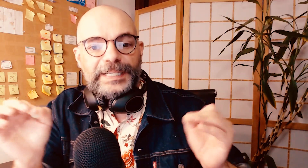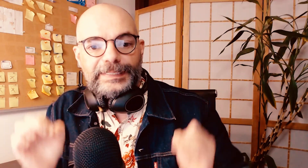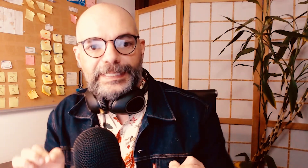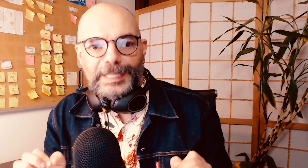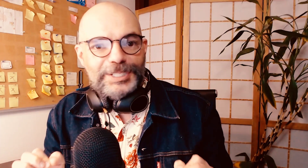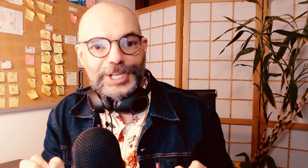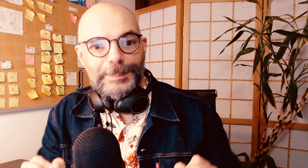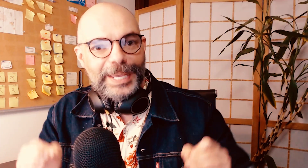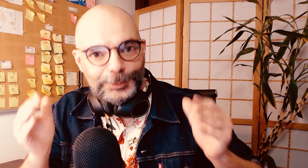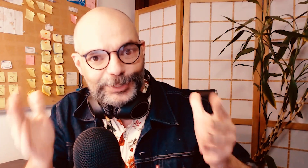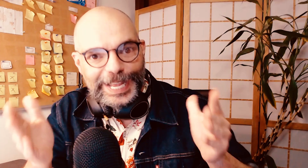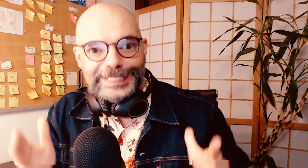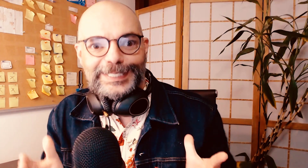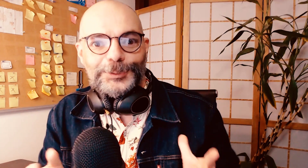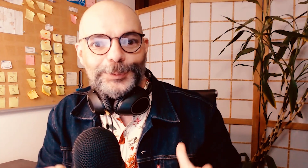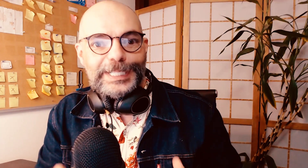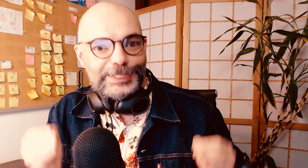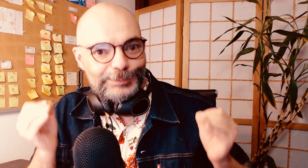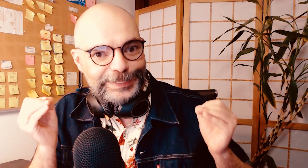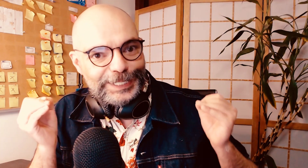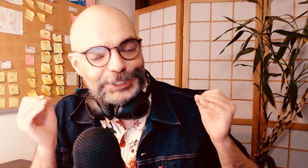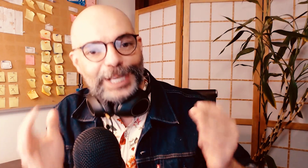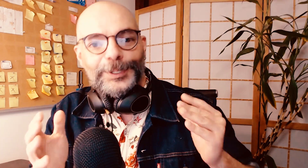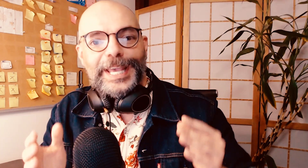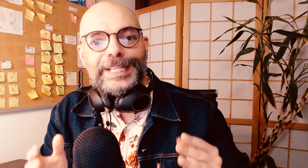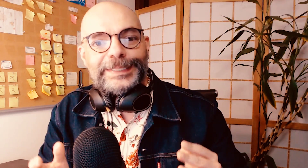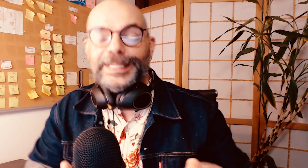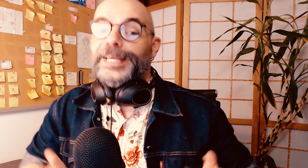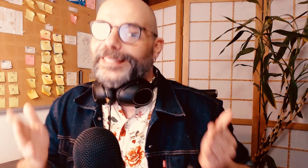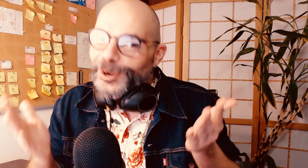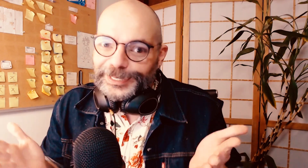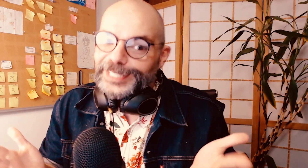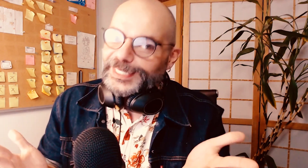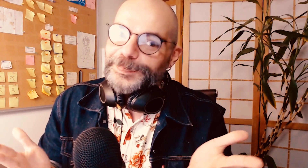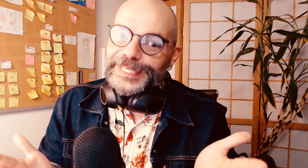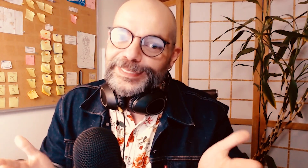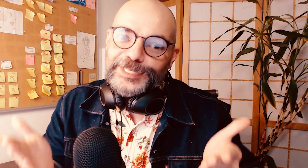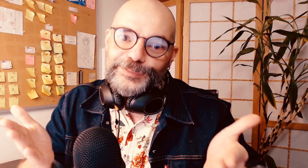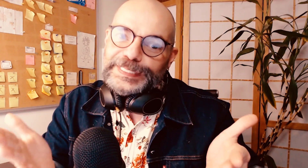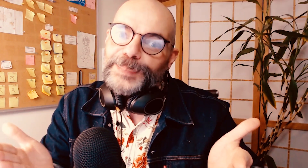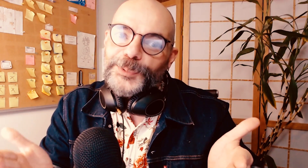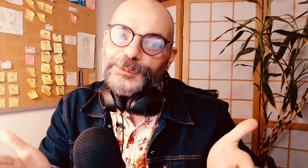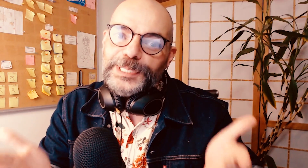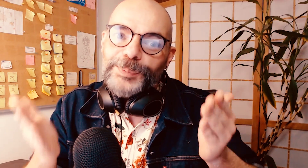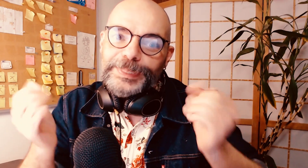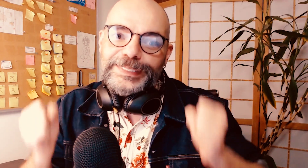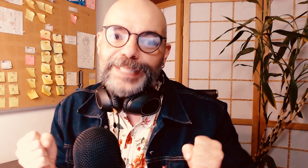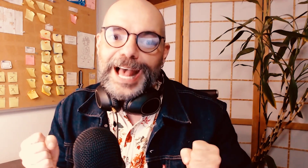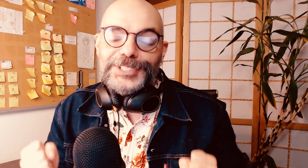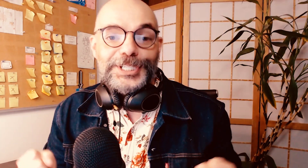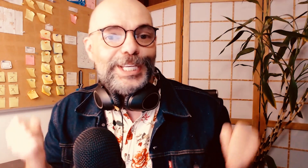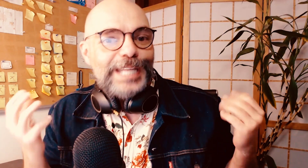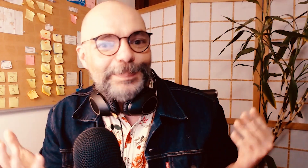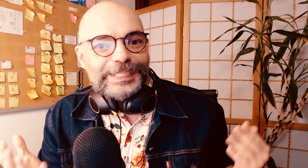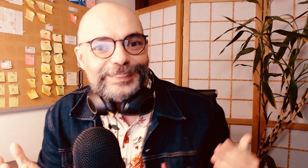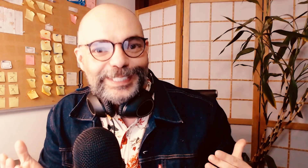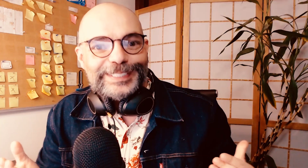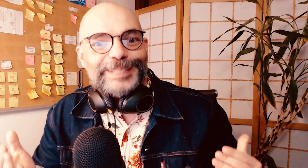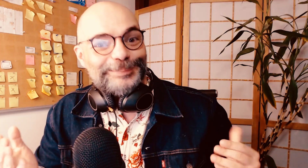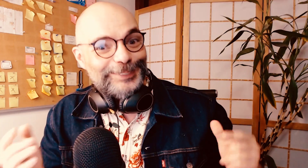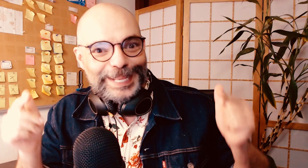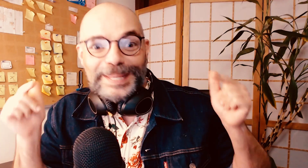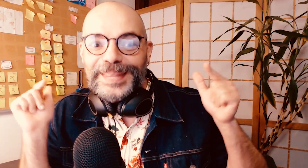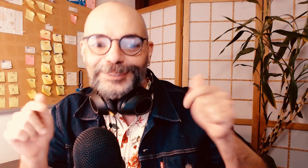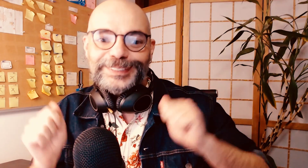A Precisa Medicamentos, a essas alturas, você já conhece. Não que essa empresa invista muito em publicidade, e nem